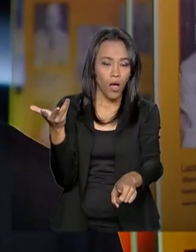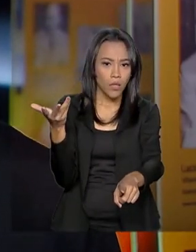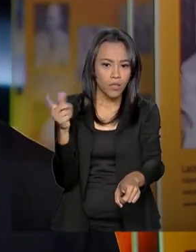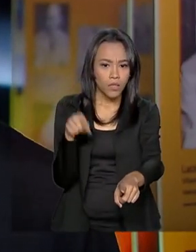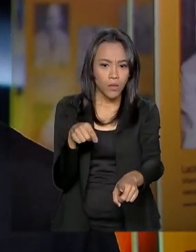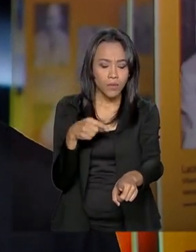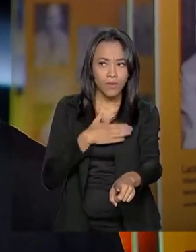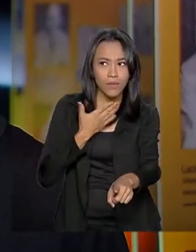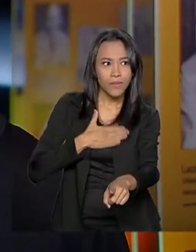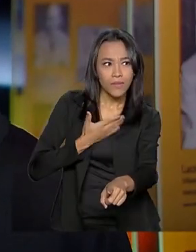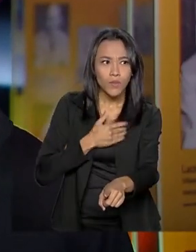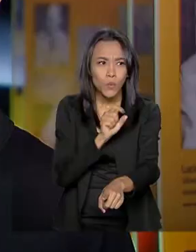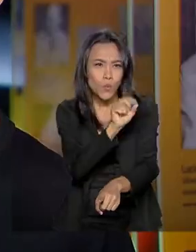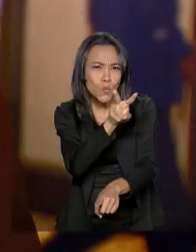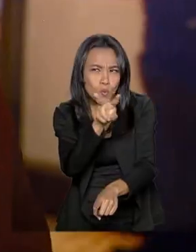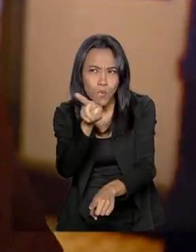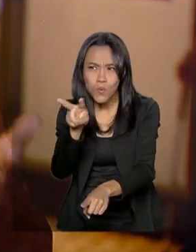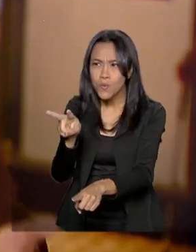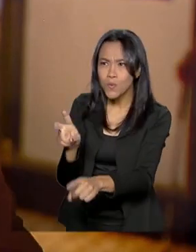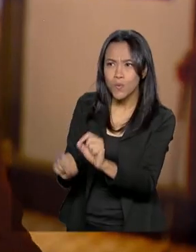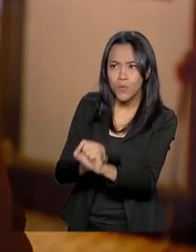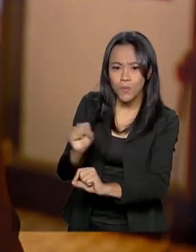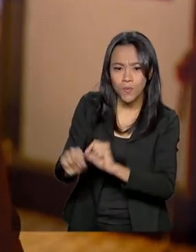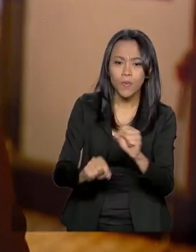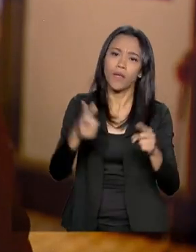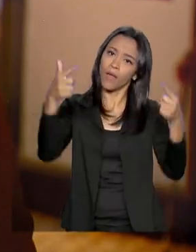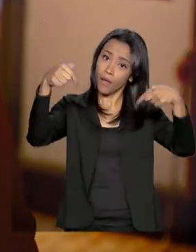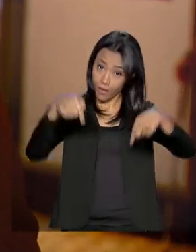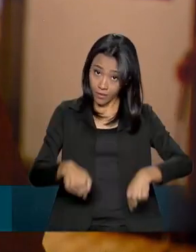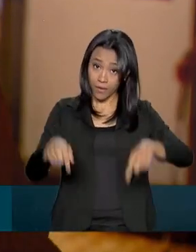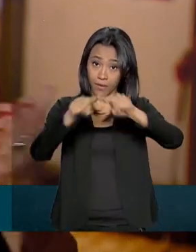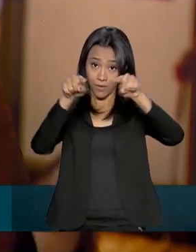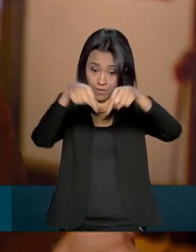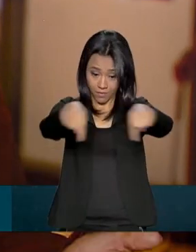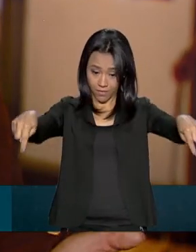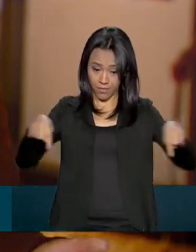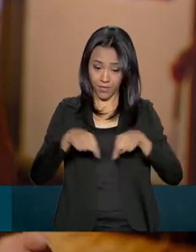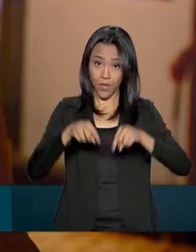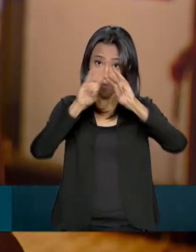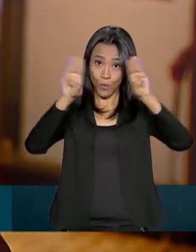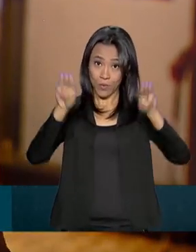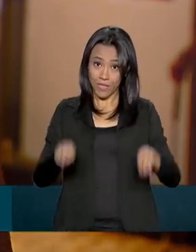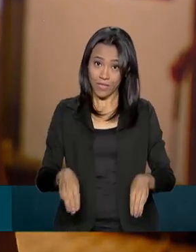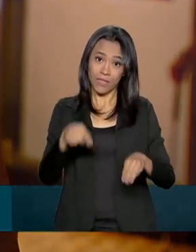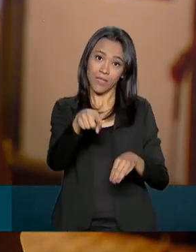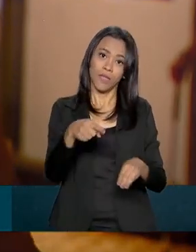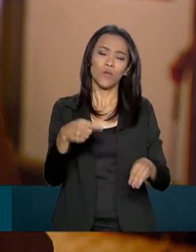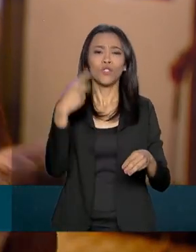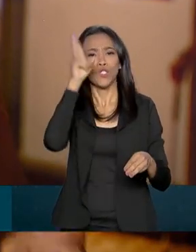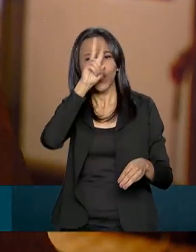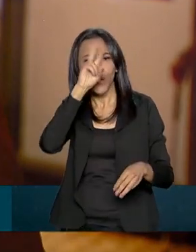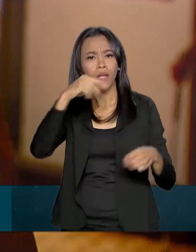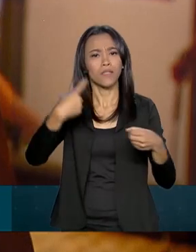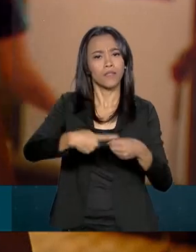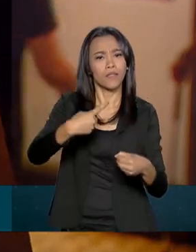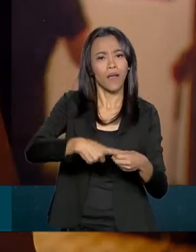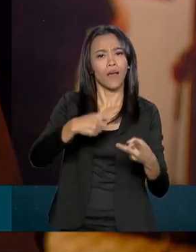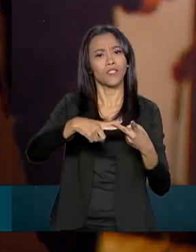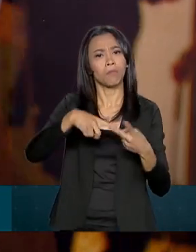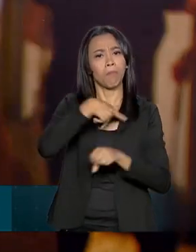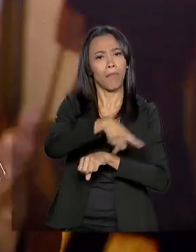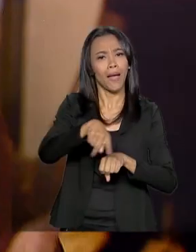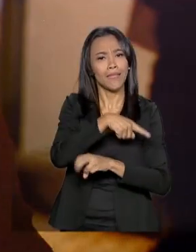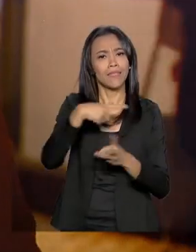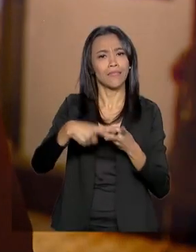então dá aquele mistério e aquela vibração boa. E é aqui no museu que a história de uma cidade, de um país e de uma civilização